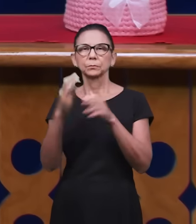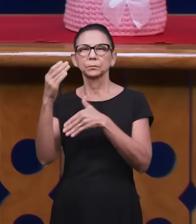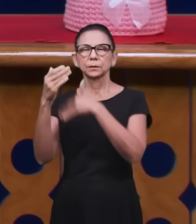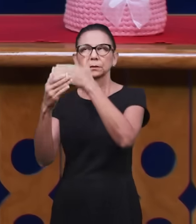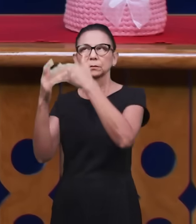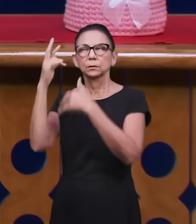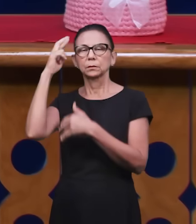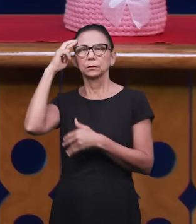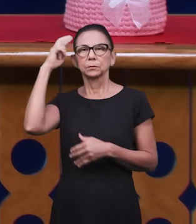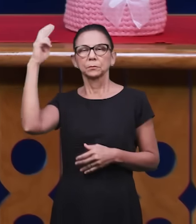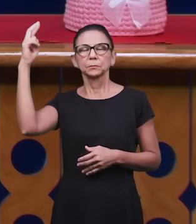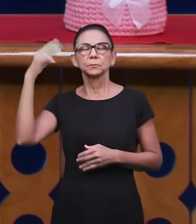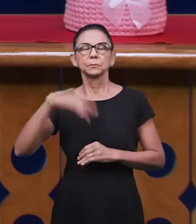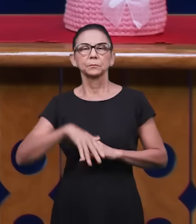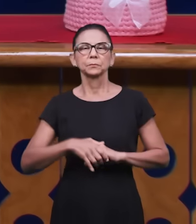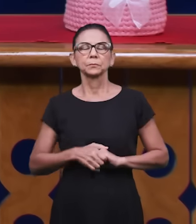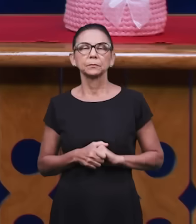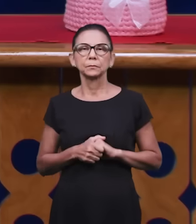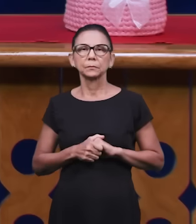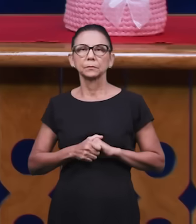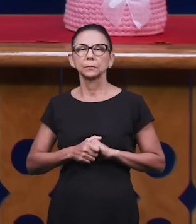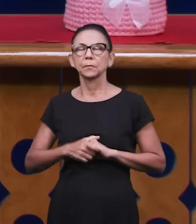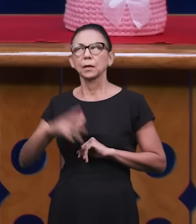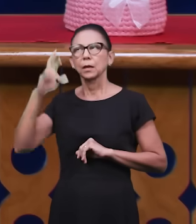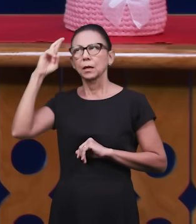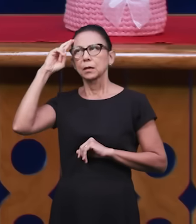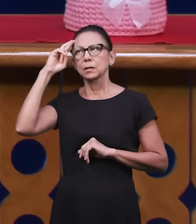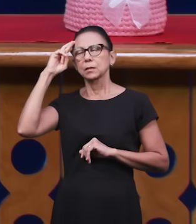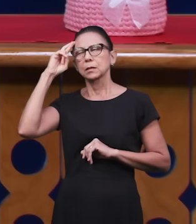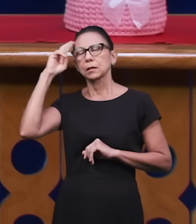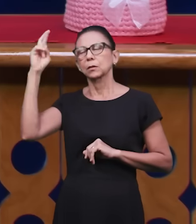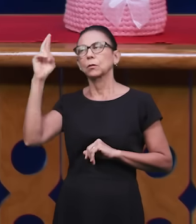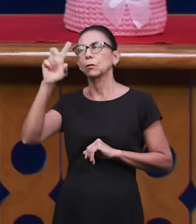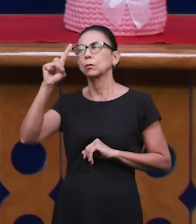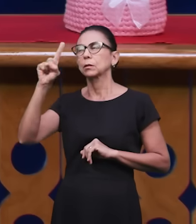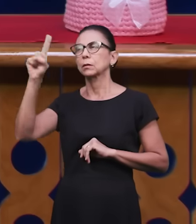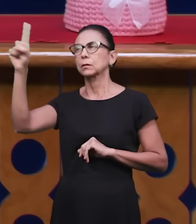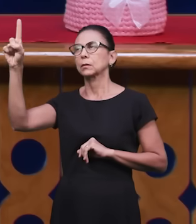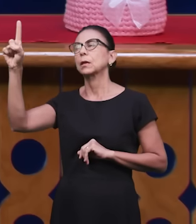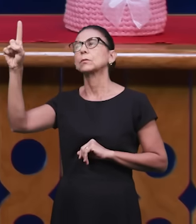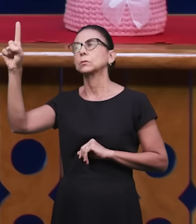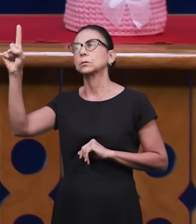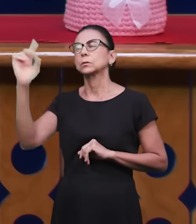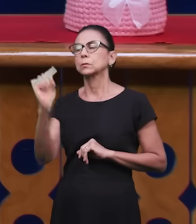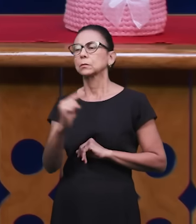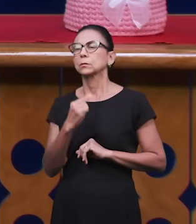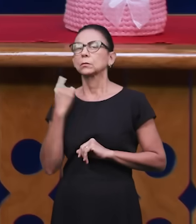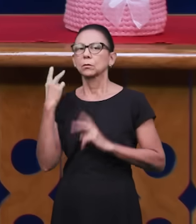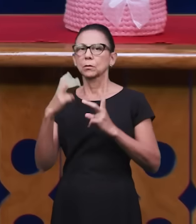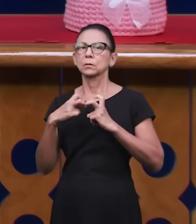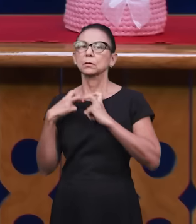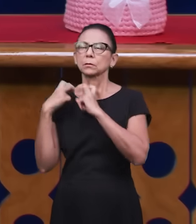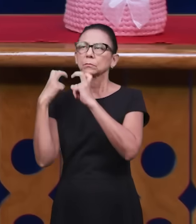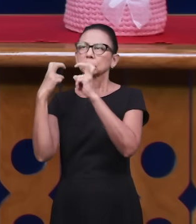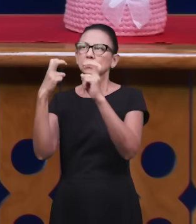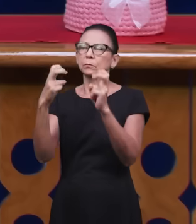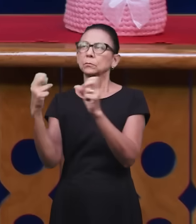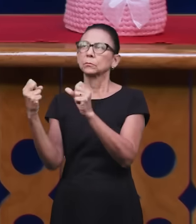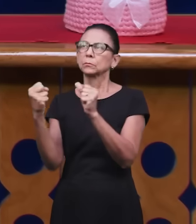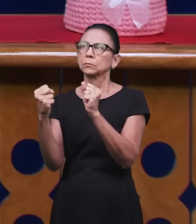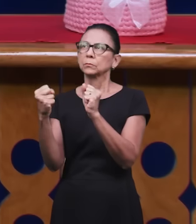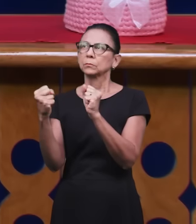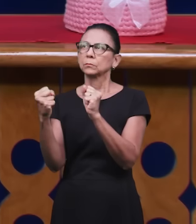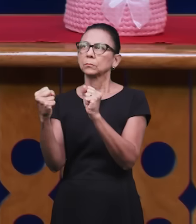Senhor nosso Deus, nós clamamos pelo poder que há no sangue do Senhor Jesus. Pedimos